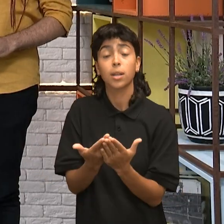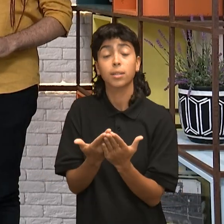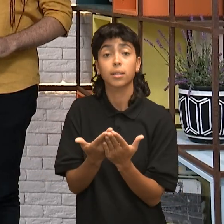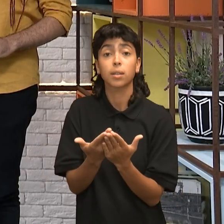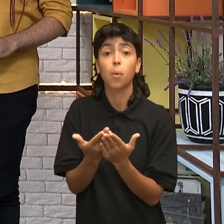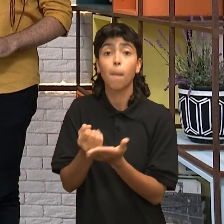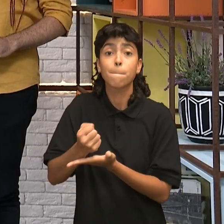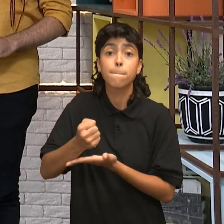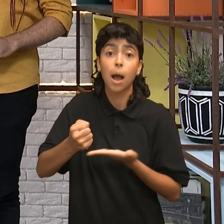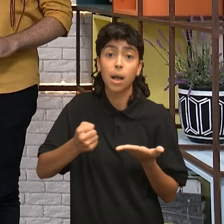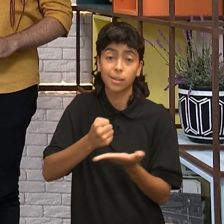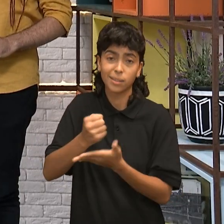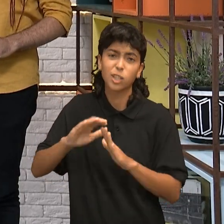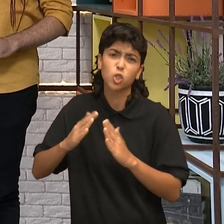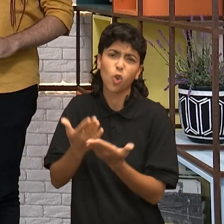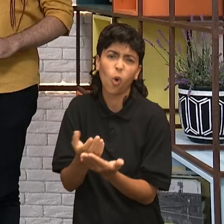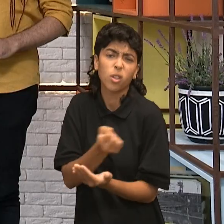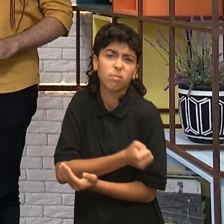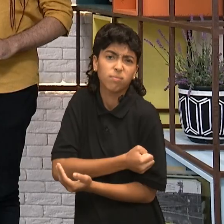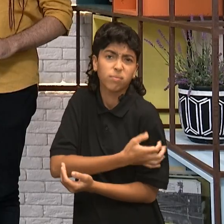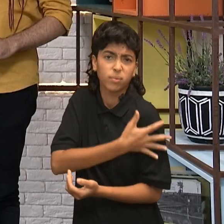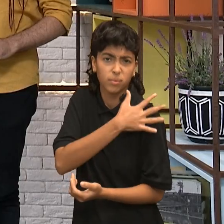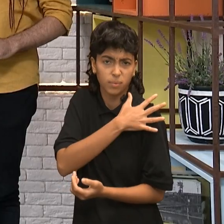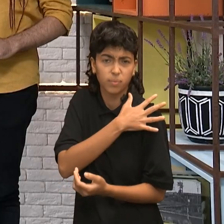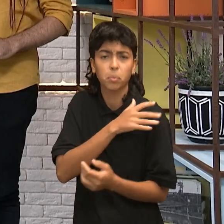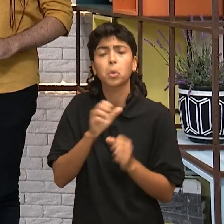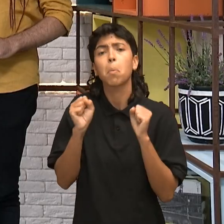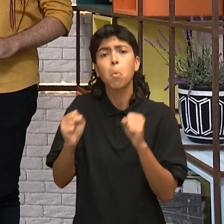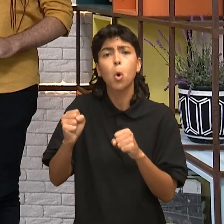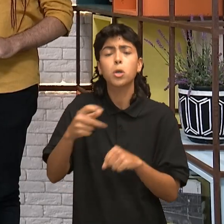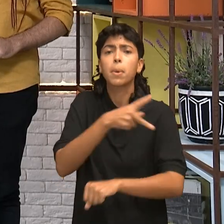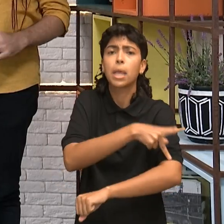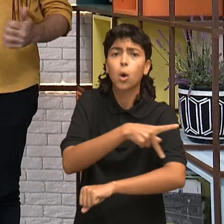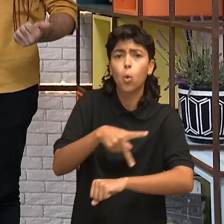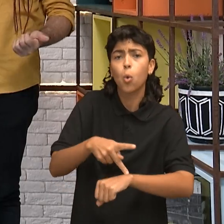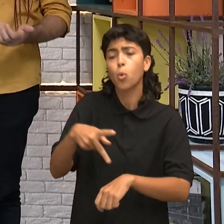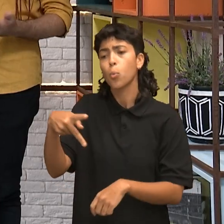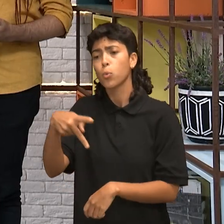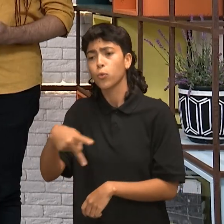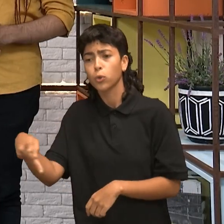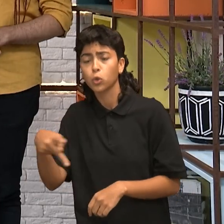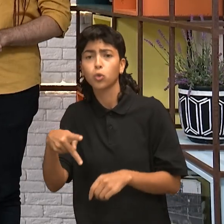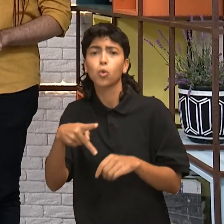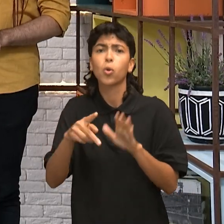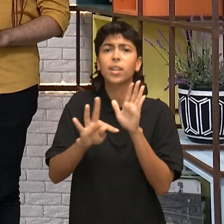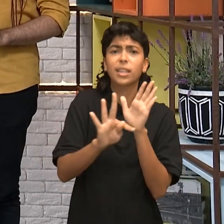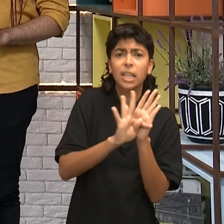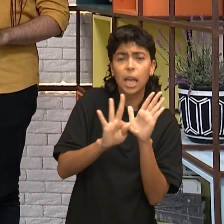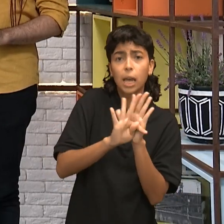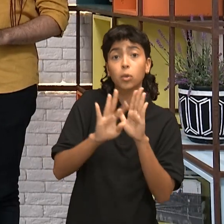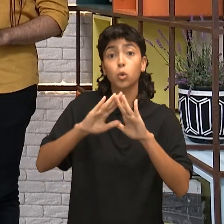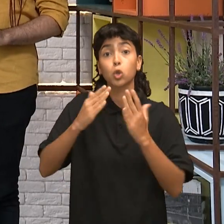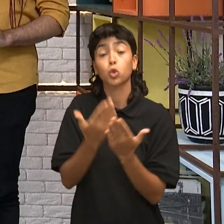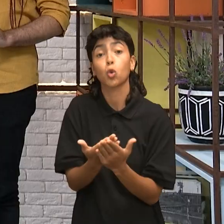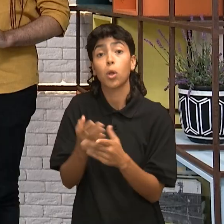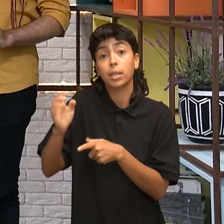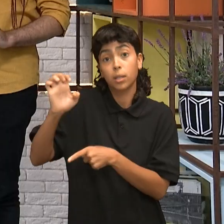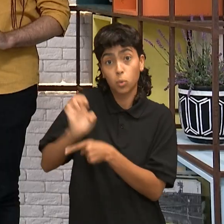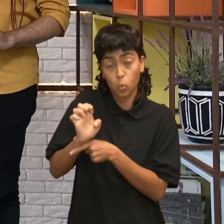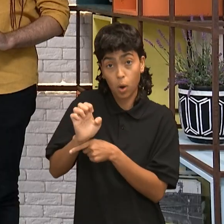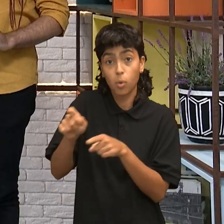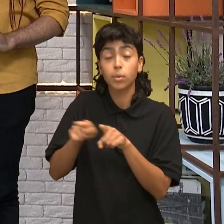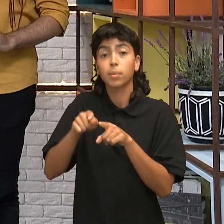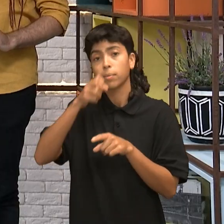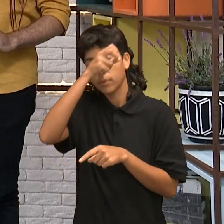professores, coordenadores pedagógicos e técnicos que atuam em escolas municipais, estaduais e instituições sem